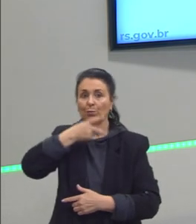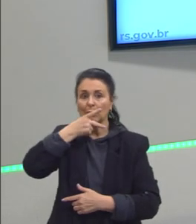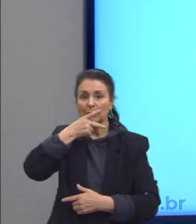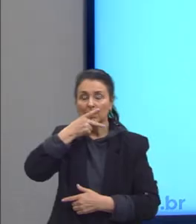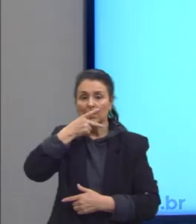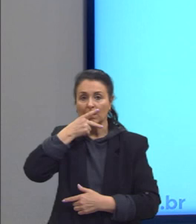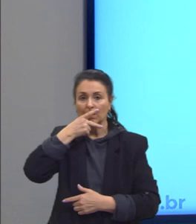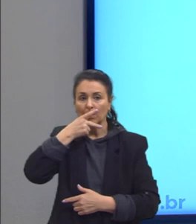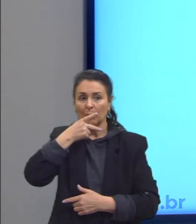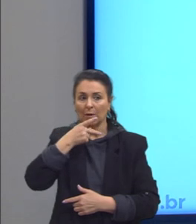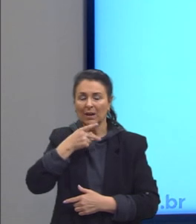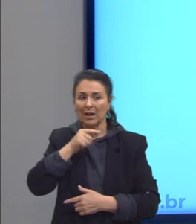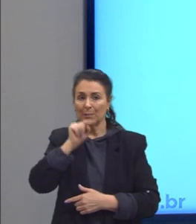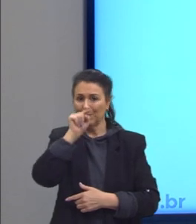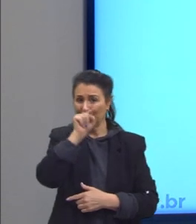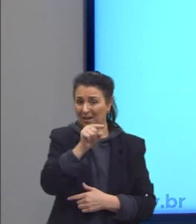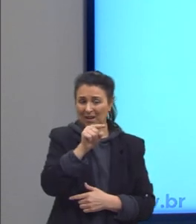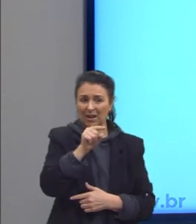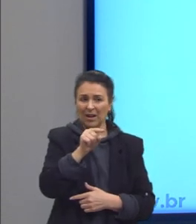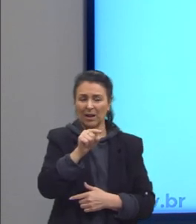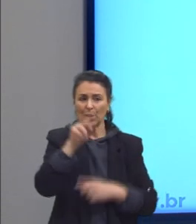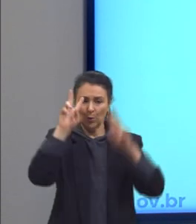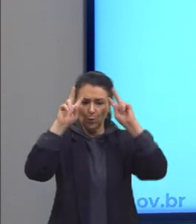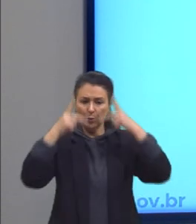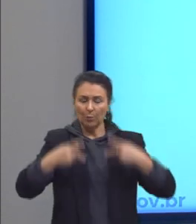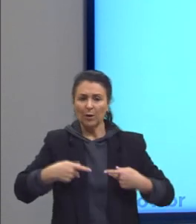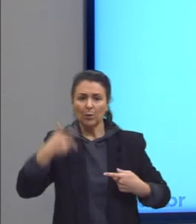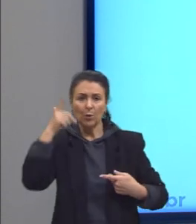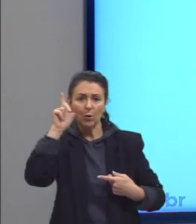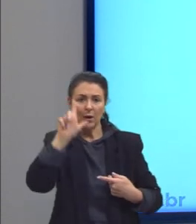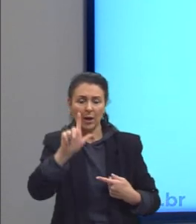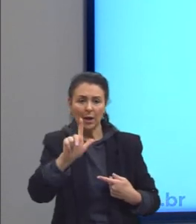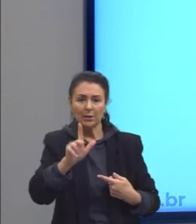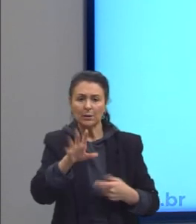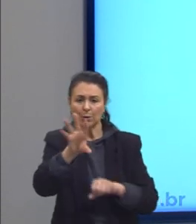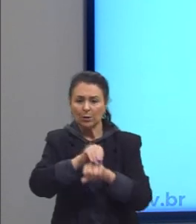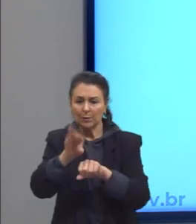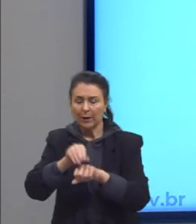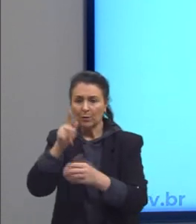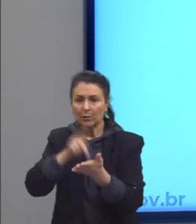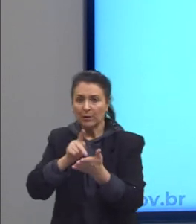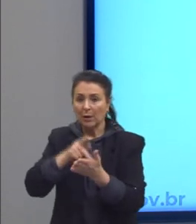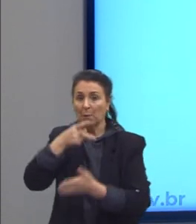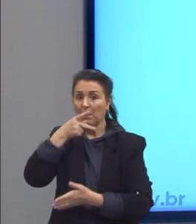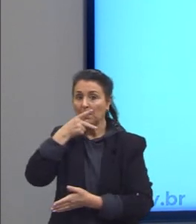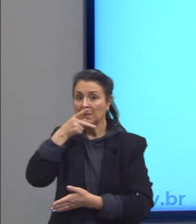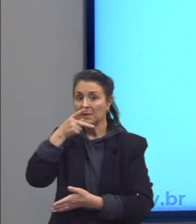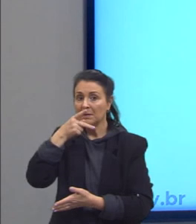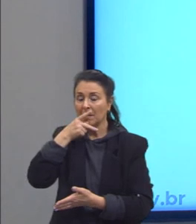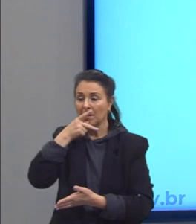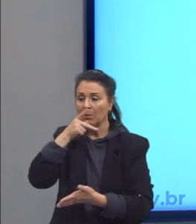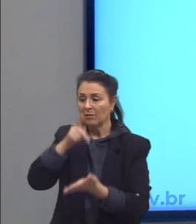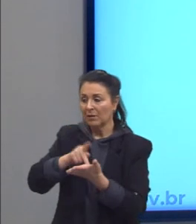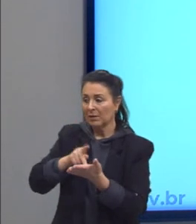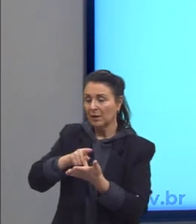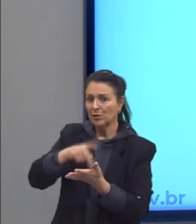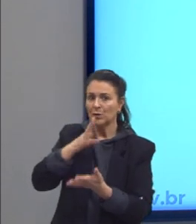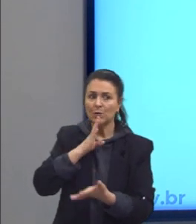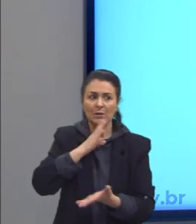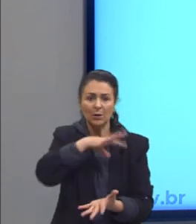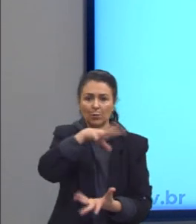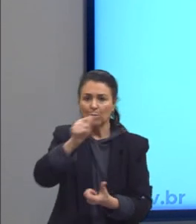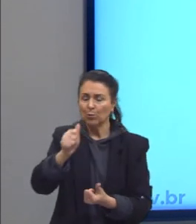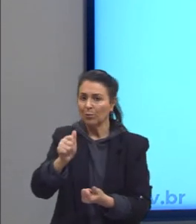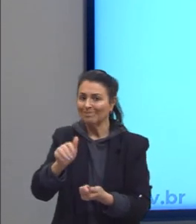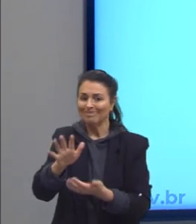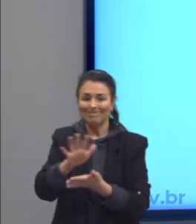e para Agostinho é possível no ser humano obter o conhecimento verdadeiro enquanto para Platão a verdade a respeito do mundo a inacessível